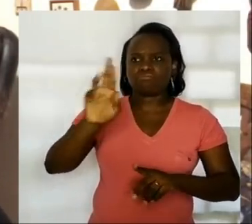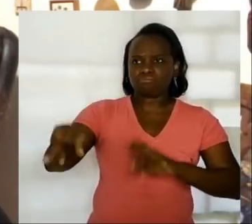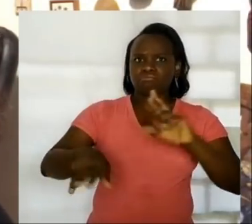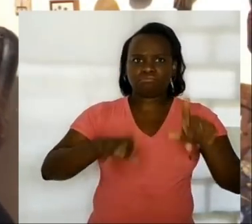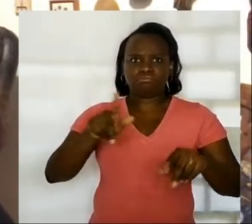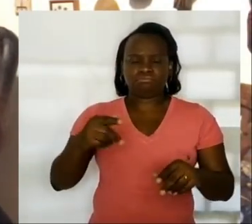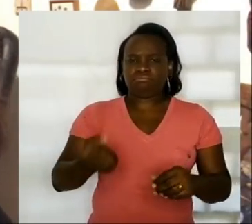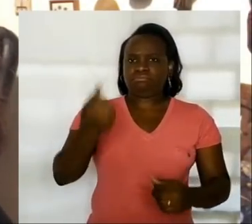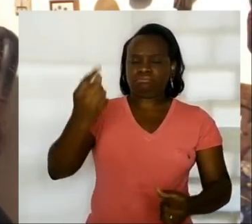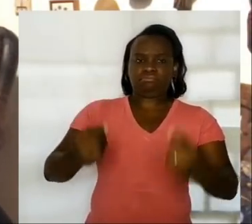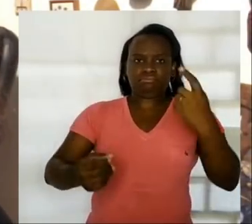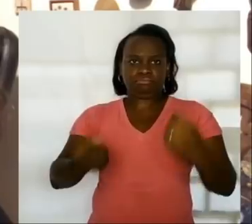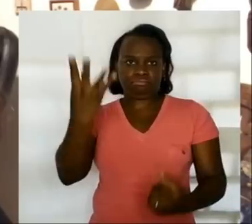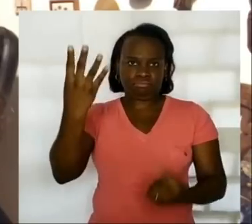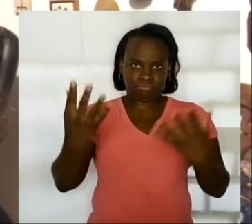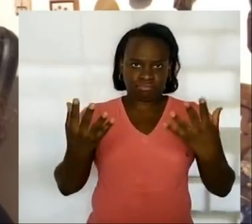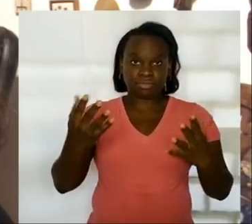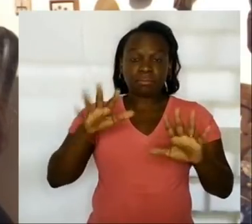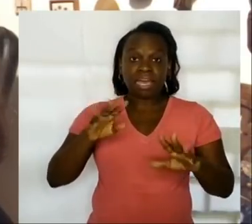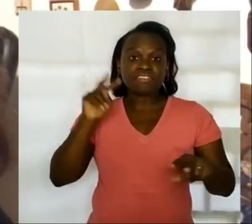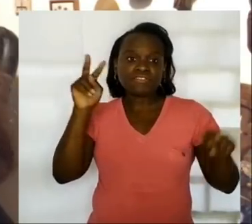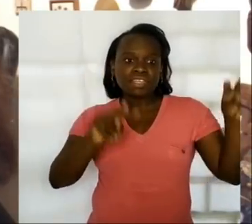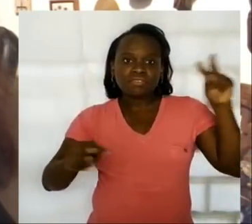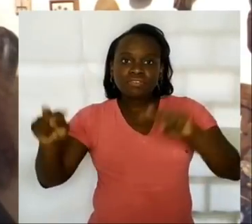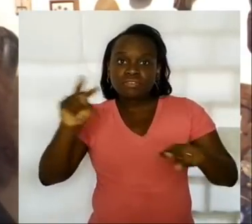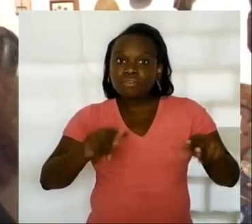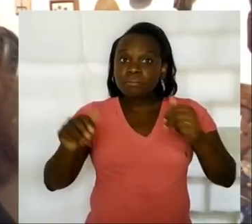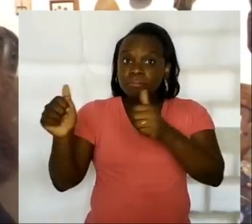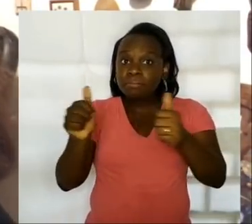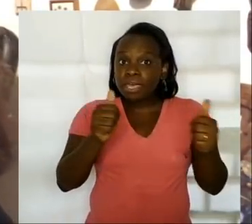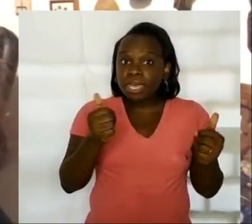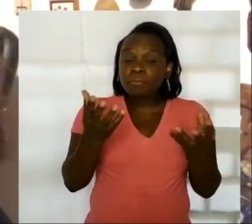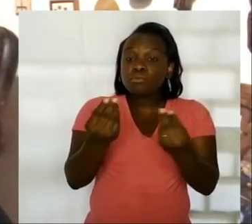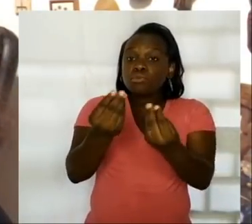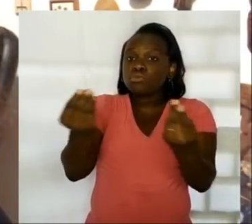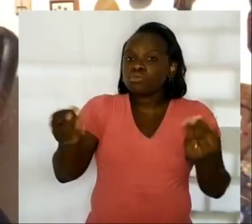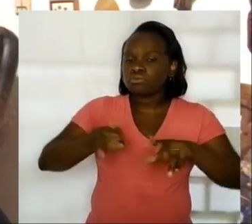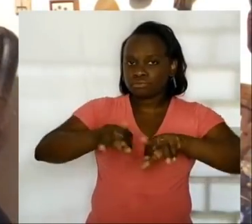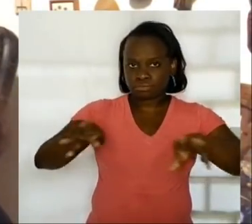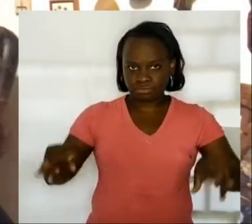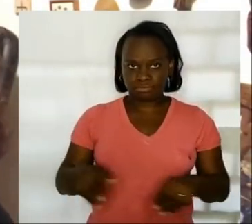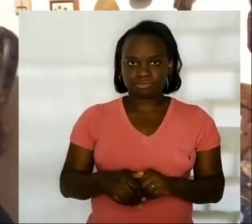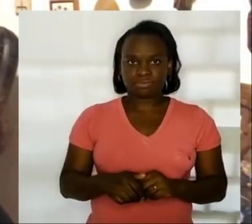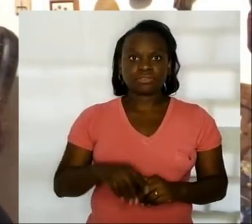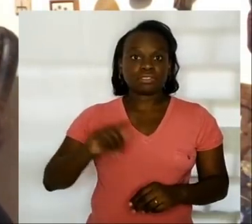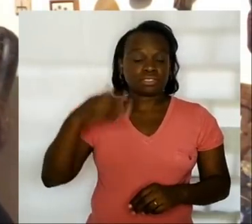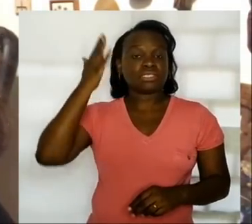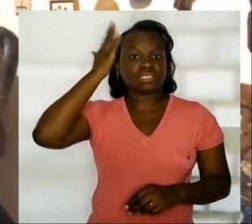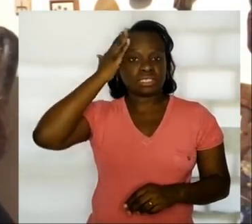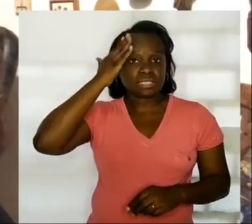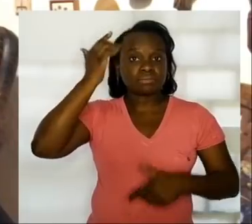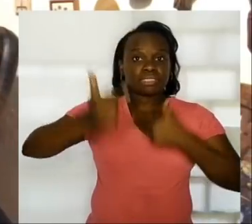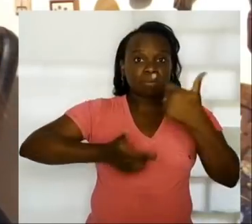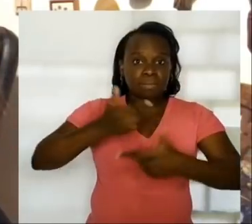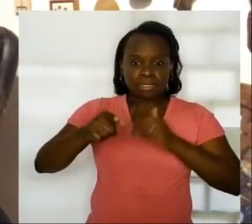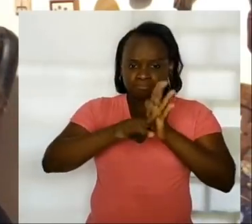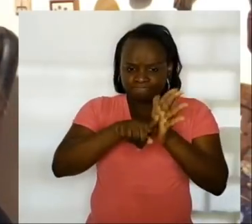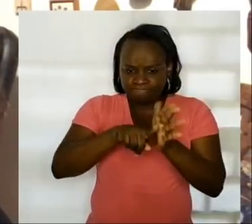a diferença vai emergir, criando condições de vivibilidade para muitos, muitas e muitos